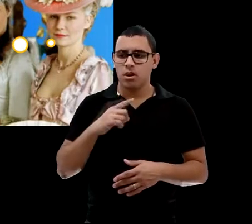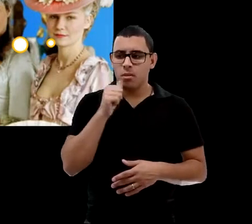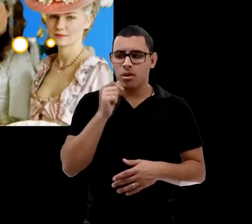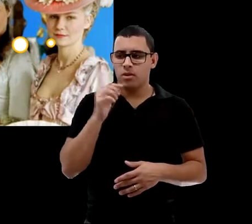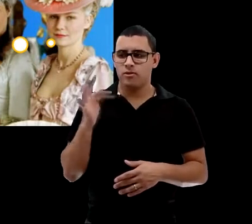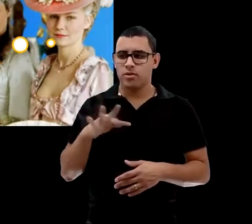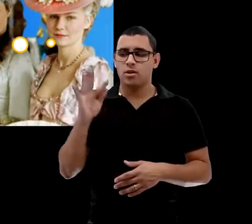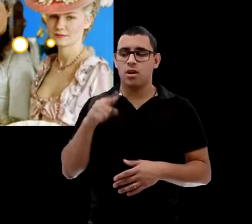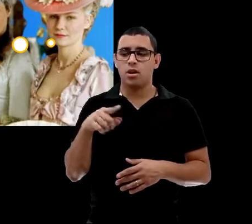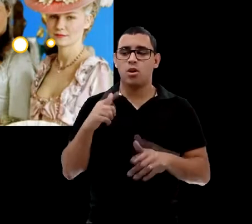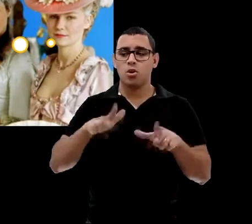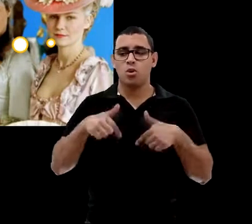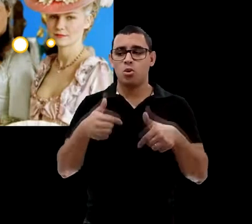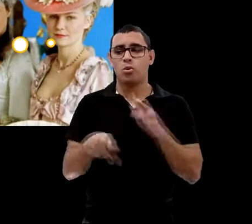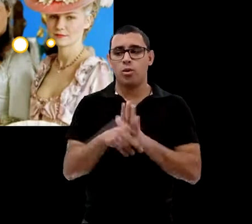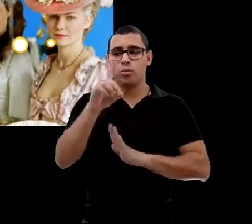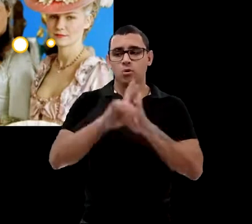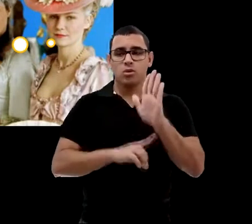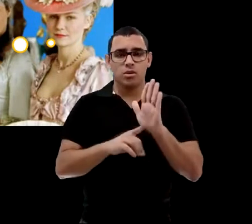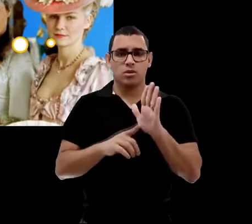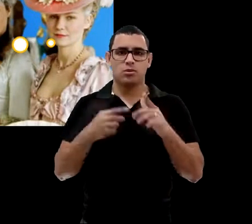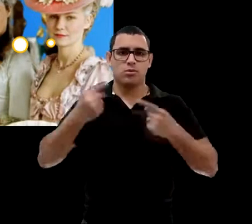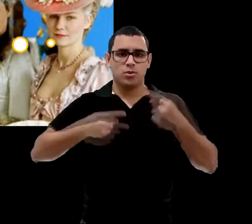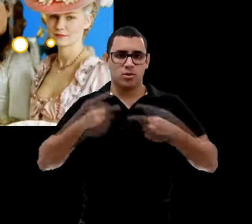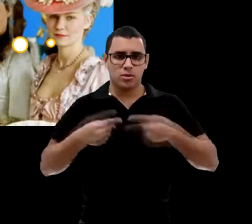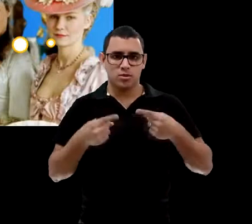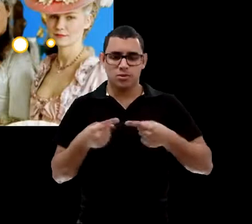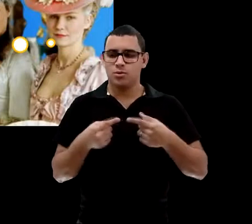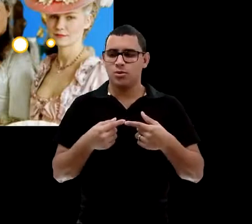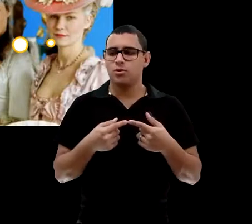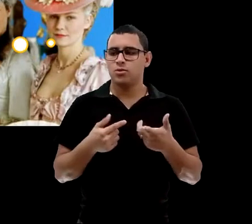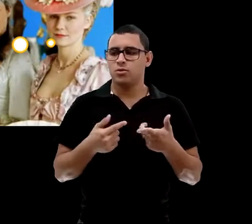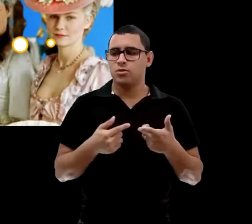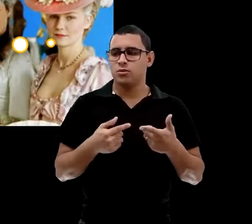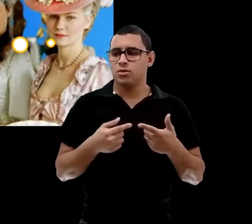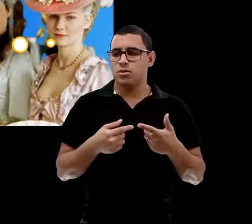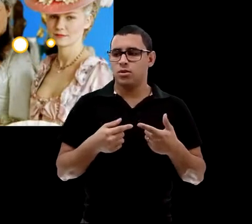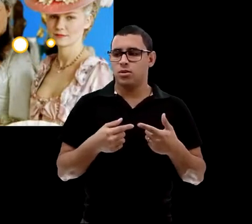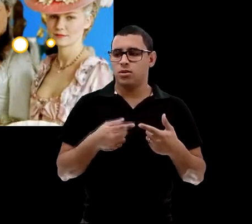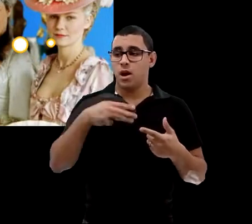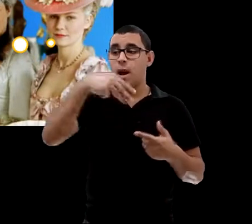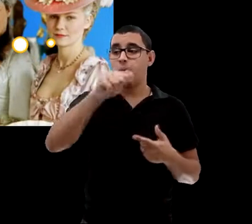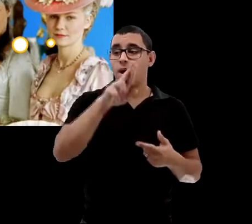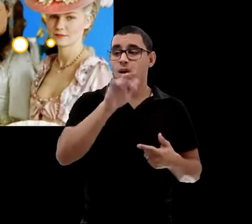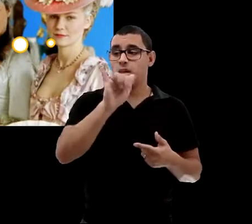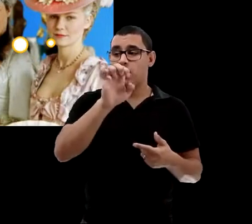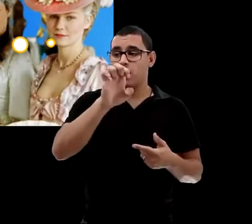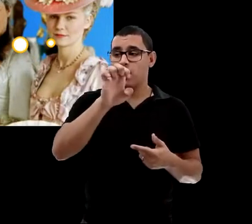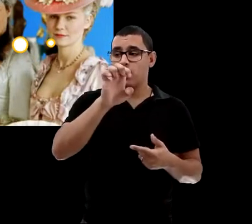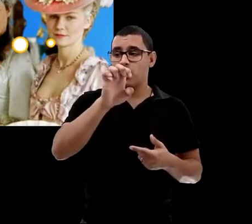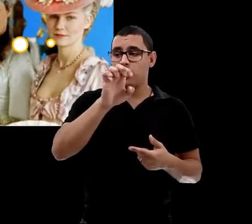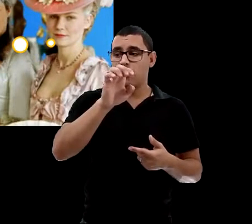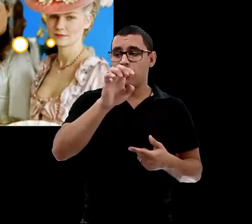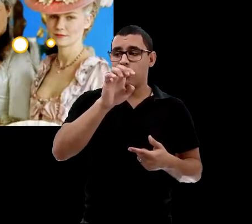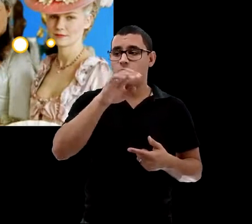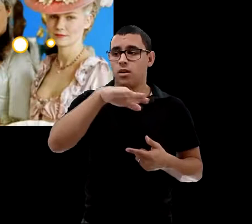pela igualdade de direitos políticos e legais para as mulheres. Essa Marie Gouze, né? Ela publicou uma versão